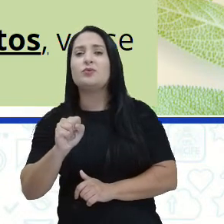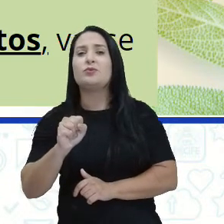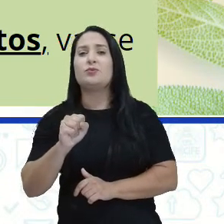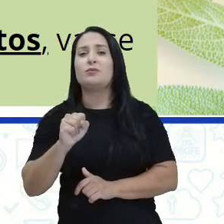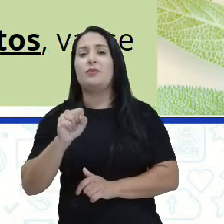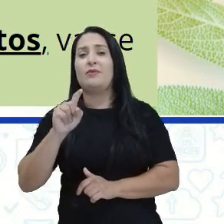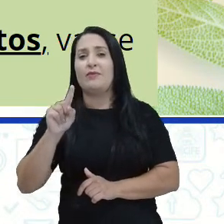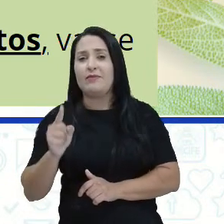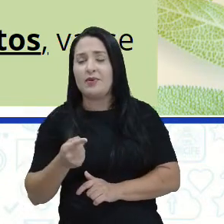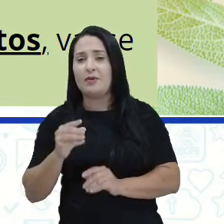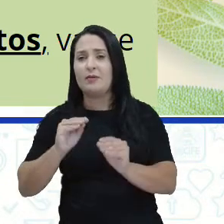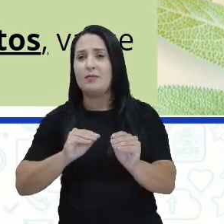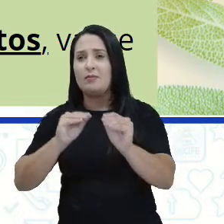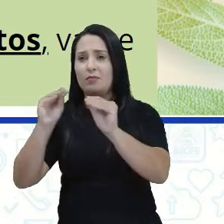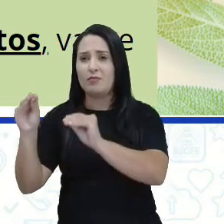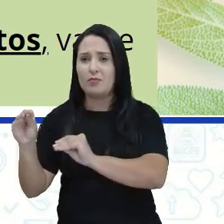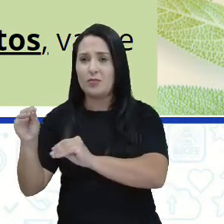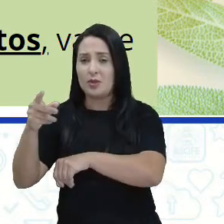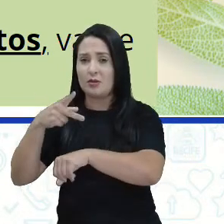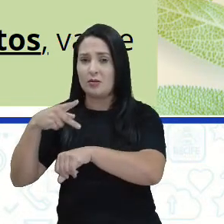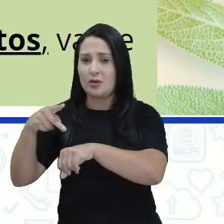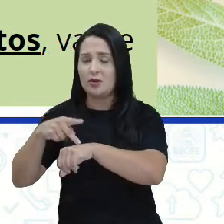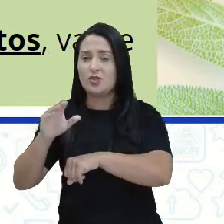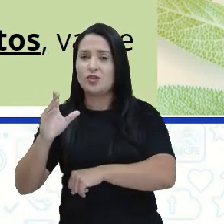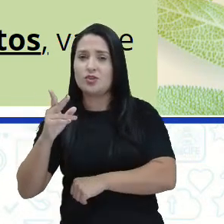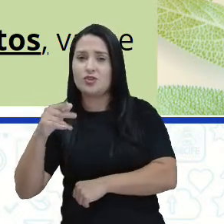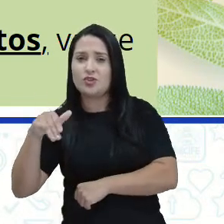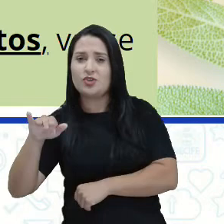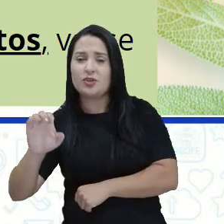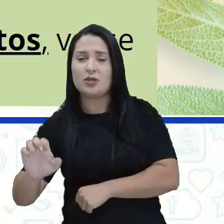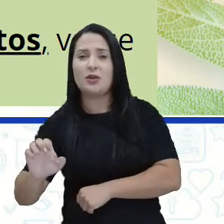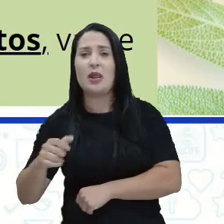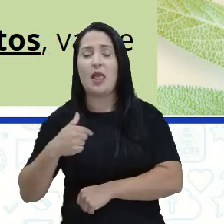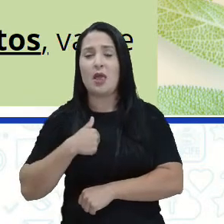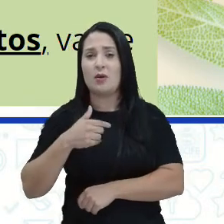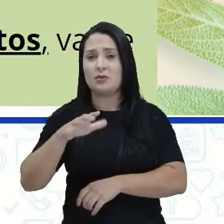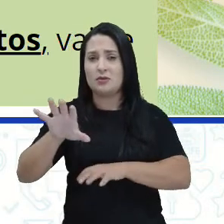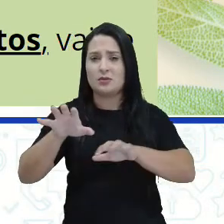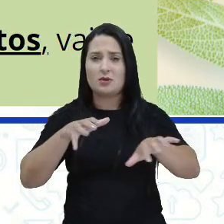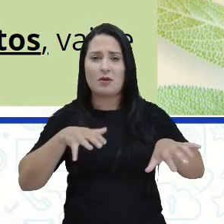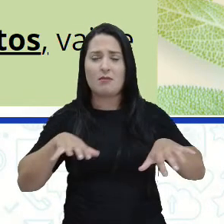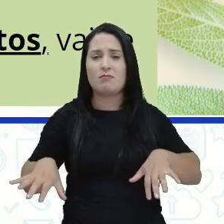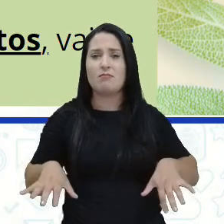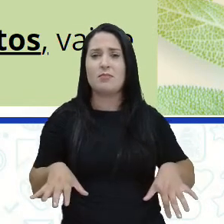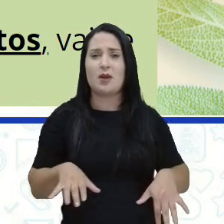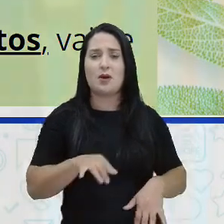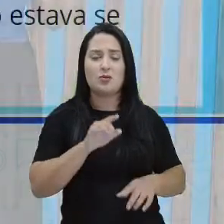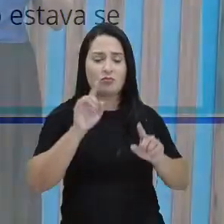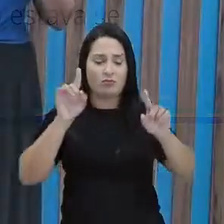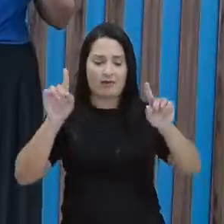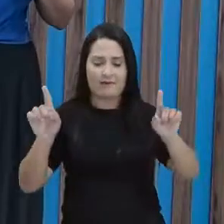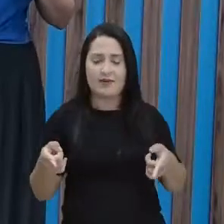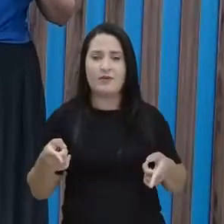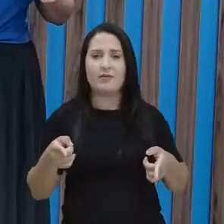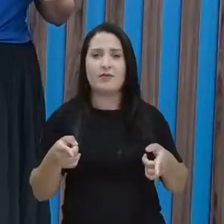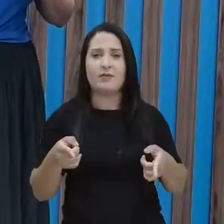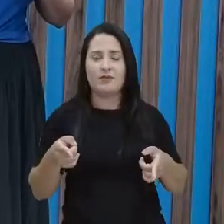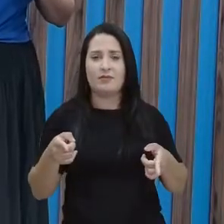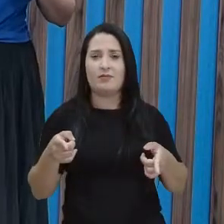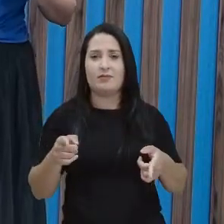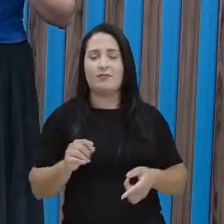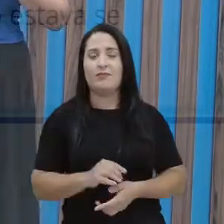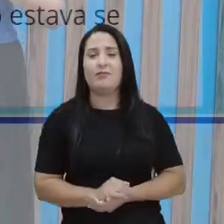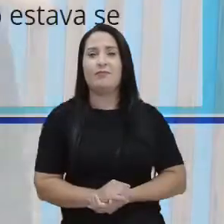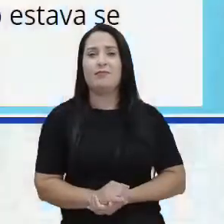isso, eu separo as orações adjetivas explicativas por vírgula. A gente